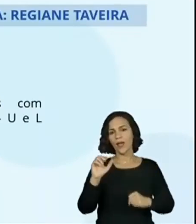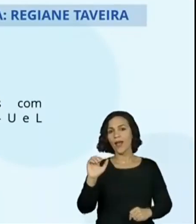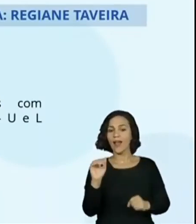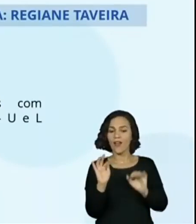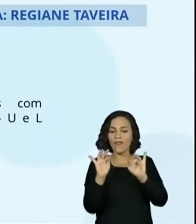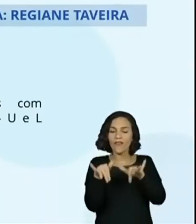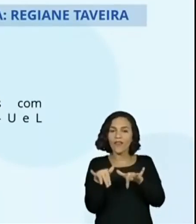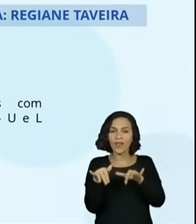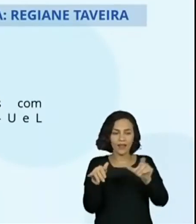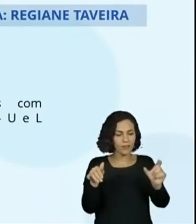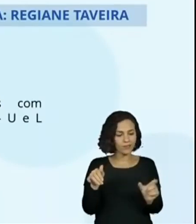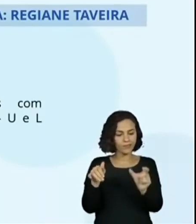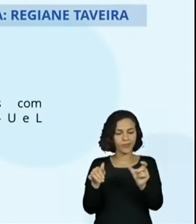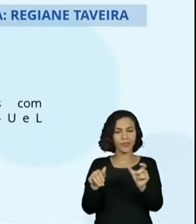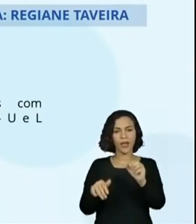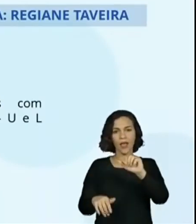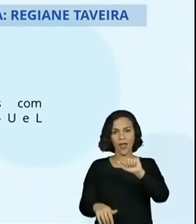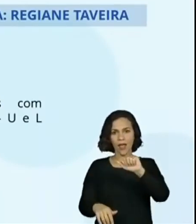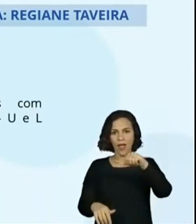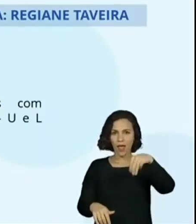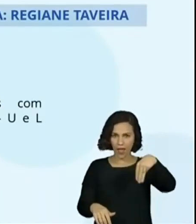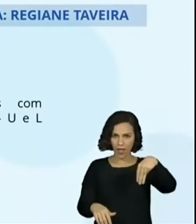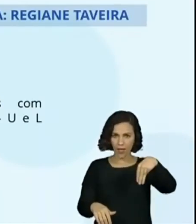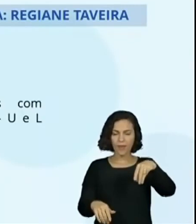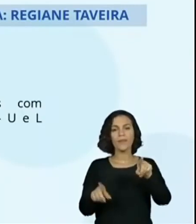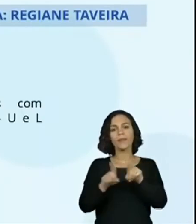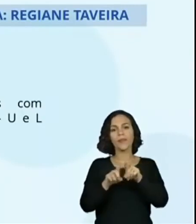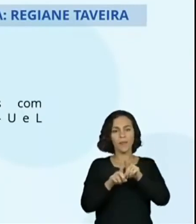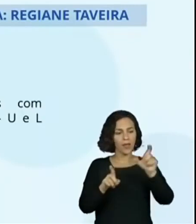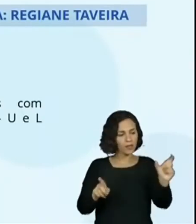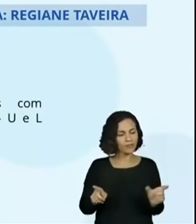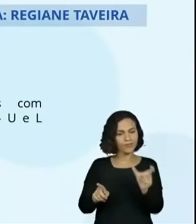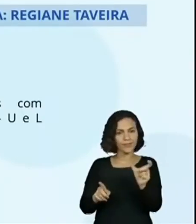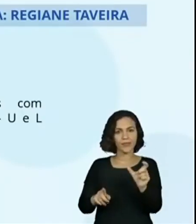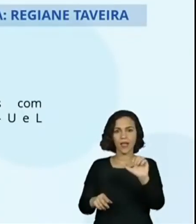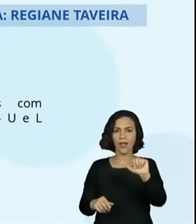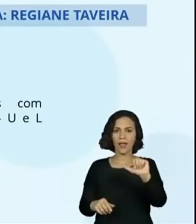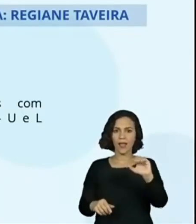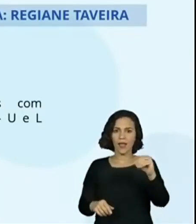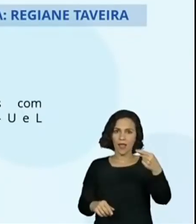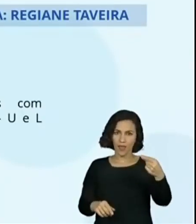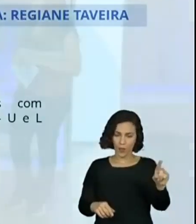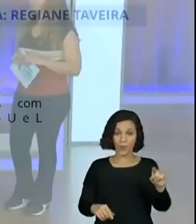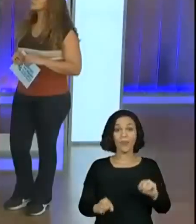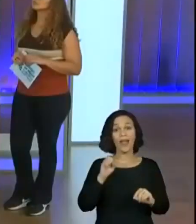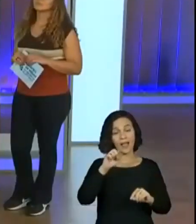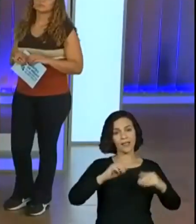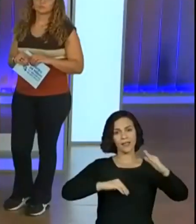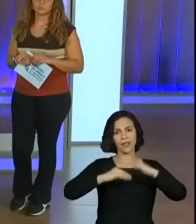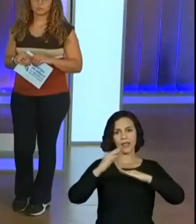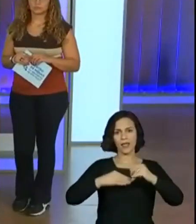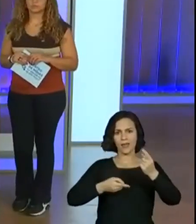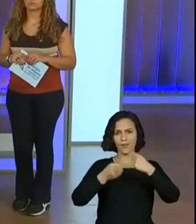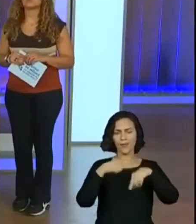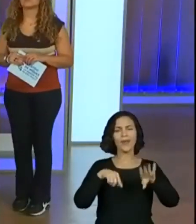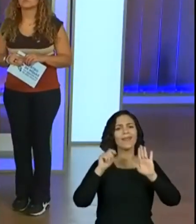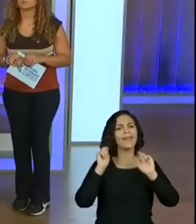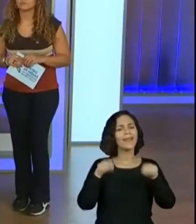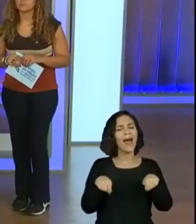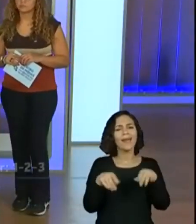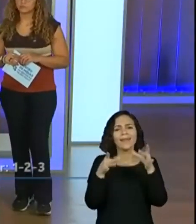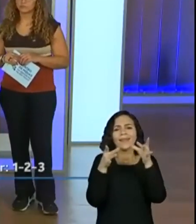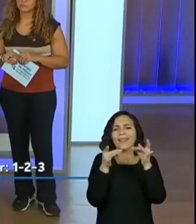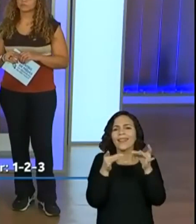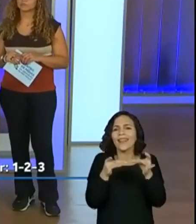ão, justamente para a gente treinar um pouquinho. Lembrando aí que uma habilidade dessa realmente pode ser dividida e trabalhada em